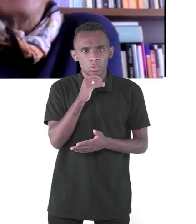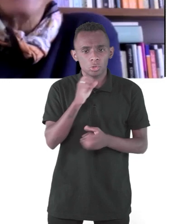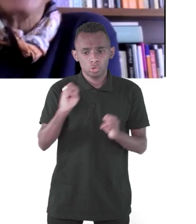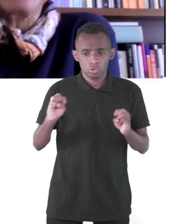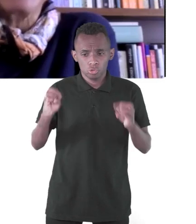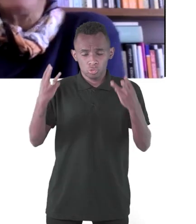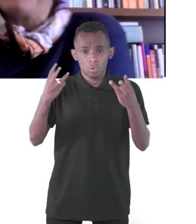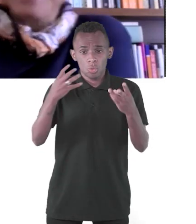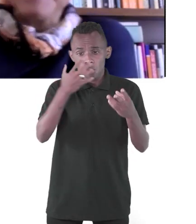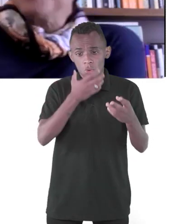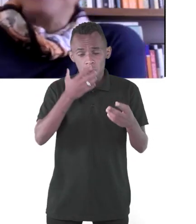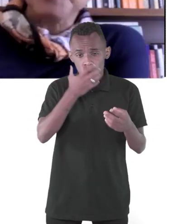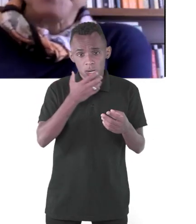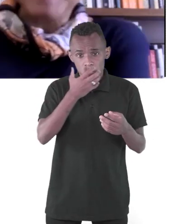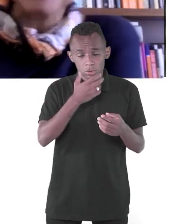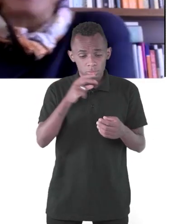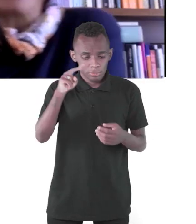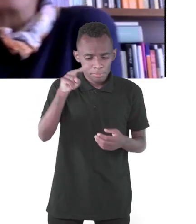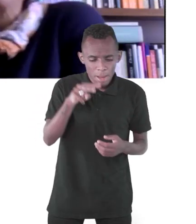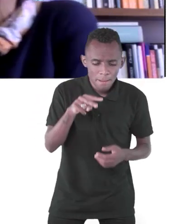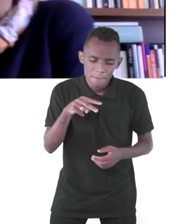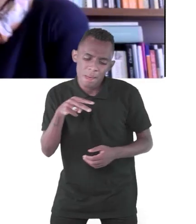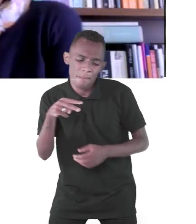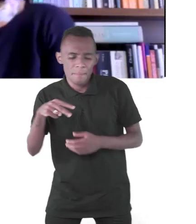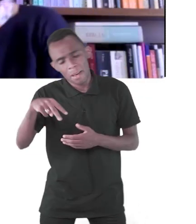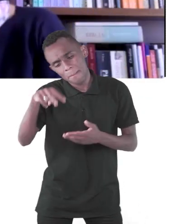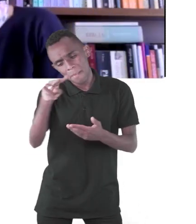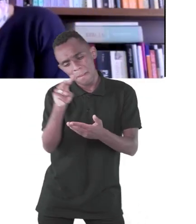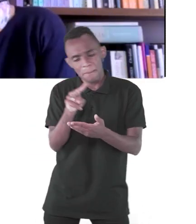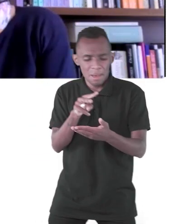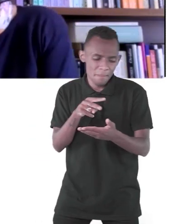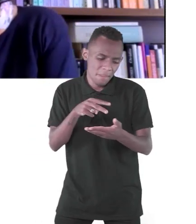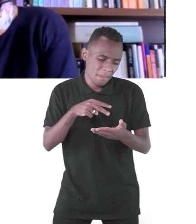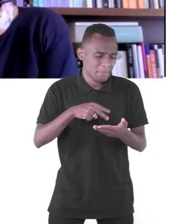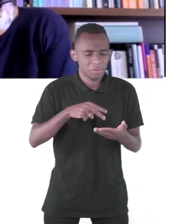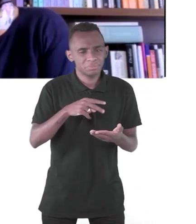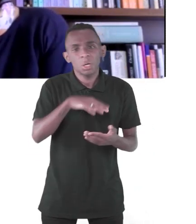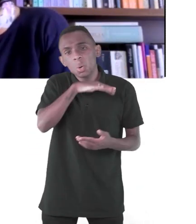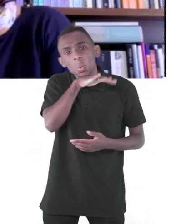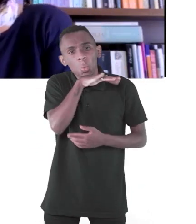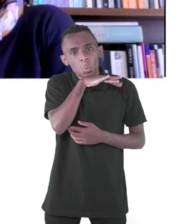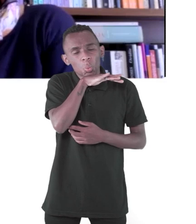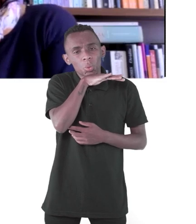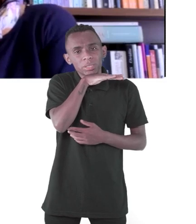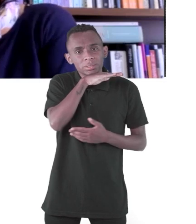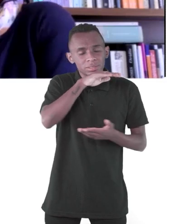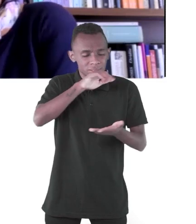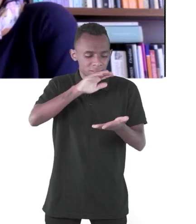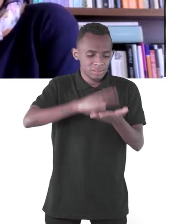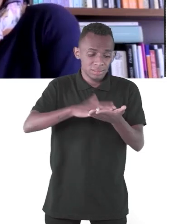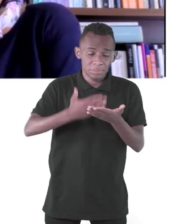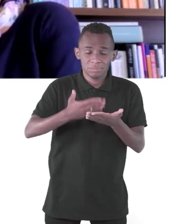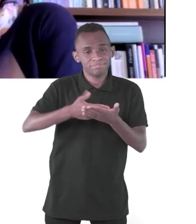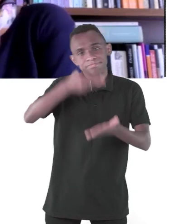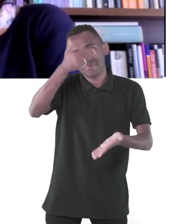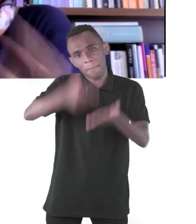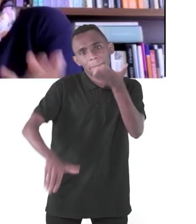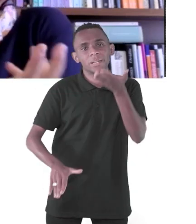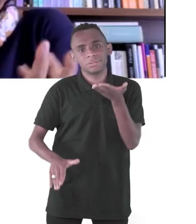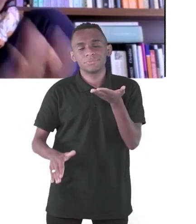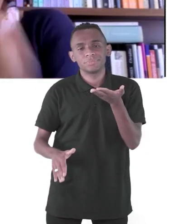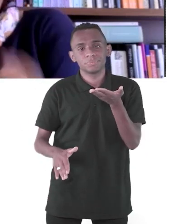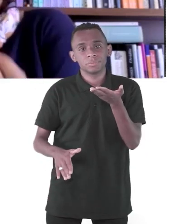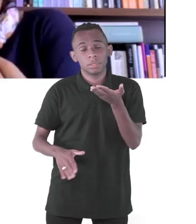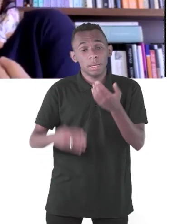lendo a letra, né, e fica meio preocupado com aquela leitura e não com o que está dizendo, a interpretação perde. Então eu acho que